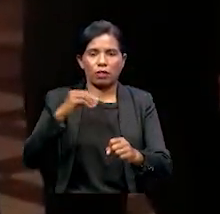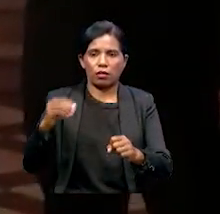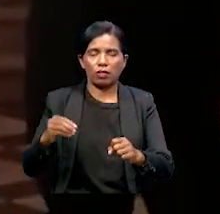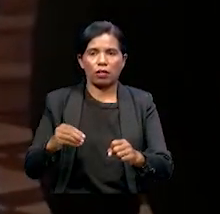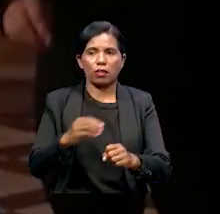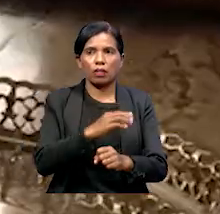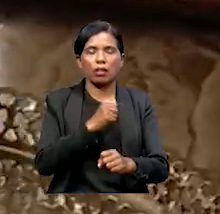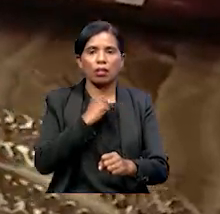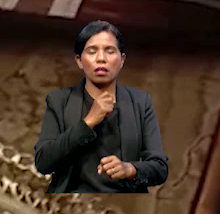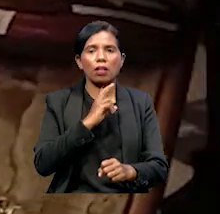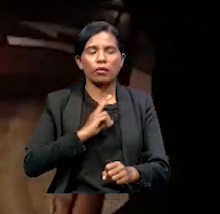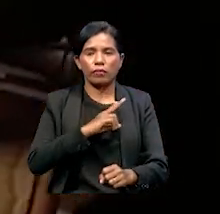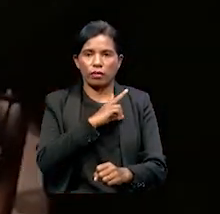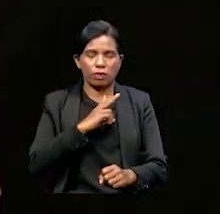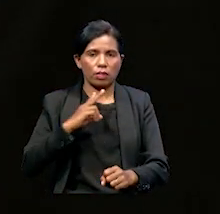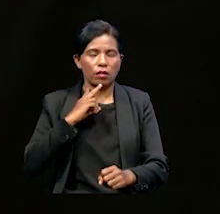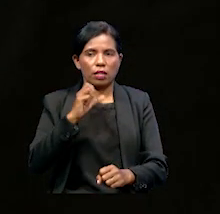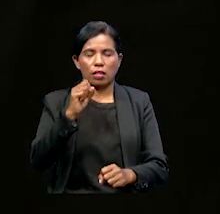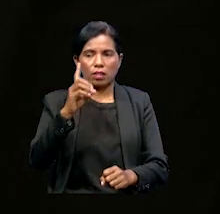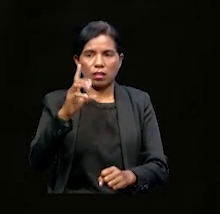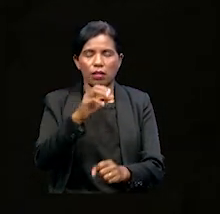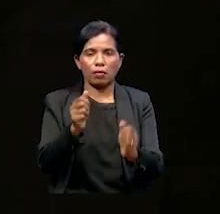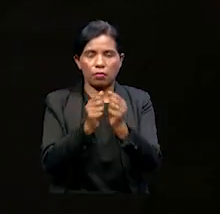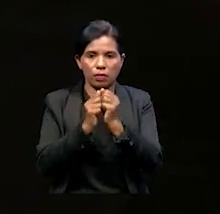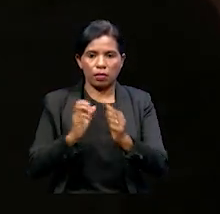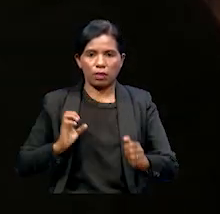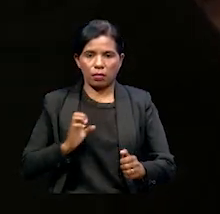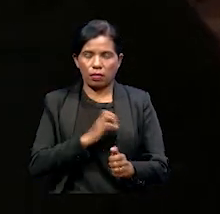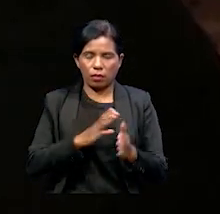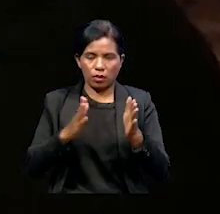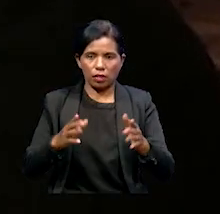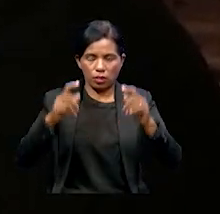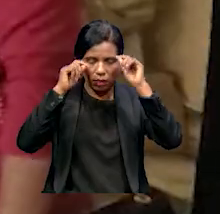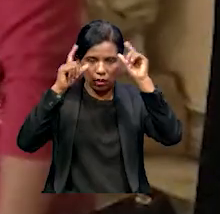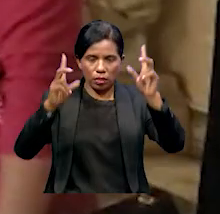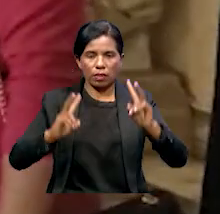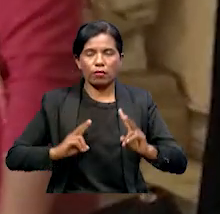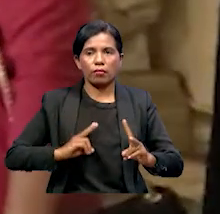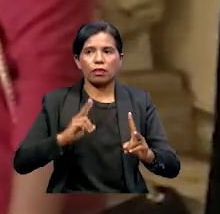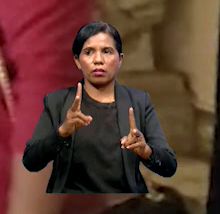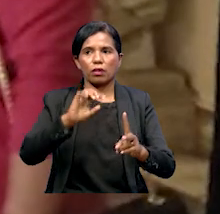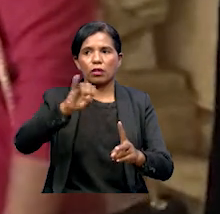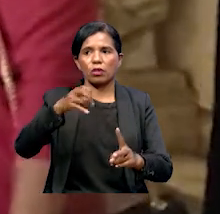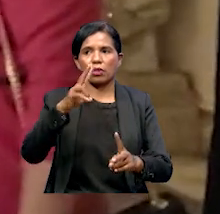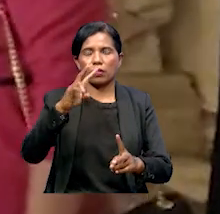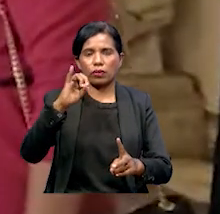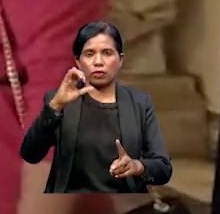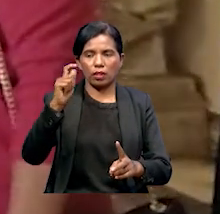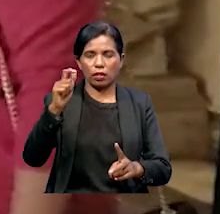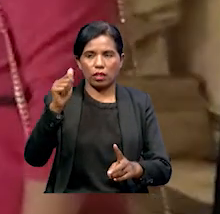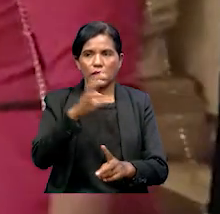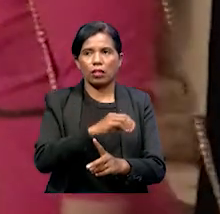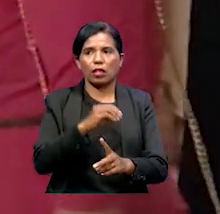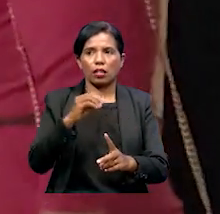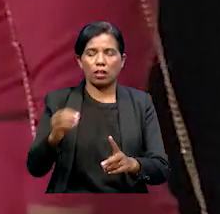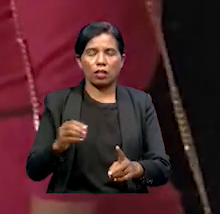Cardeal do Carmo da Silva SDB, acompanha o embaixador a Timor-Leste ba Vaticano, Jovita Rodrigues Ataide Gonçalves,